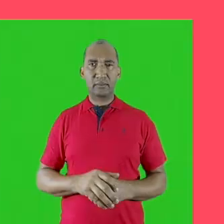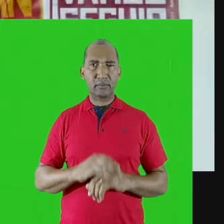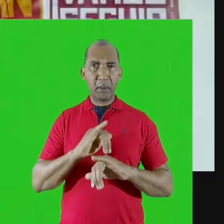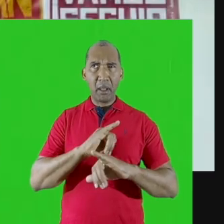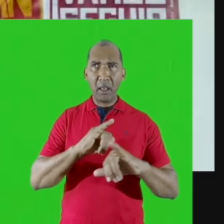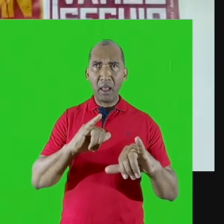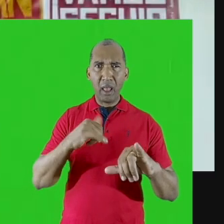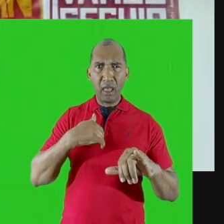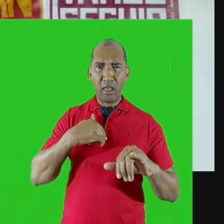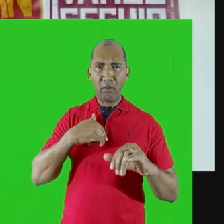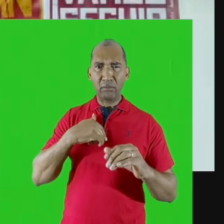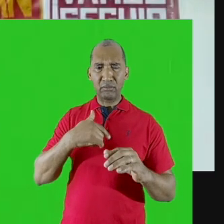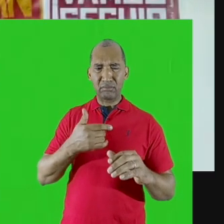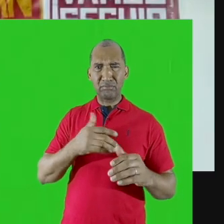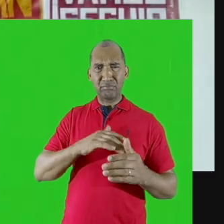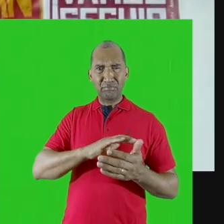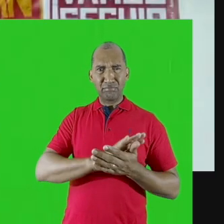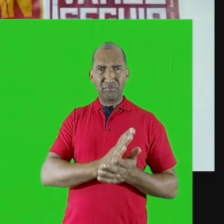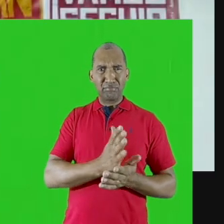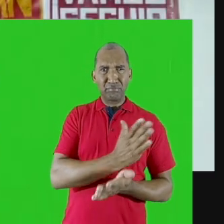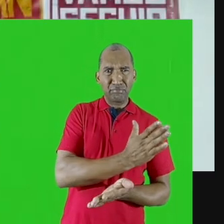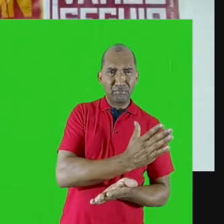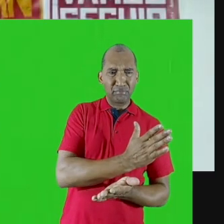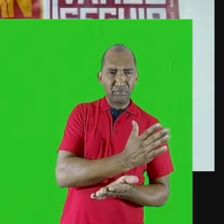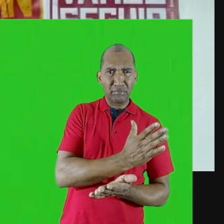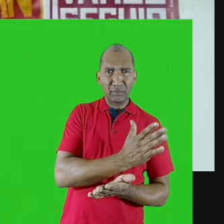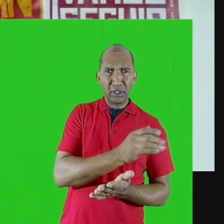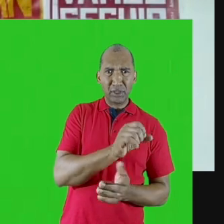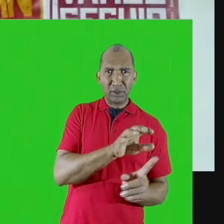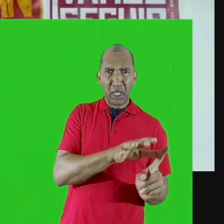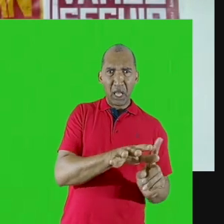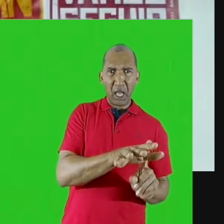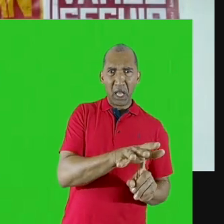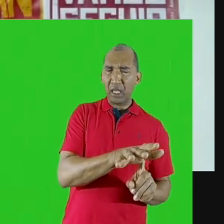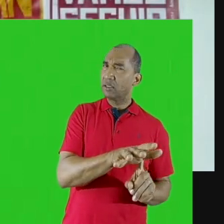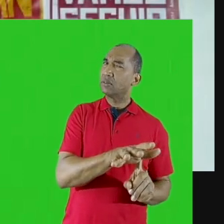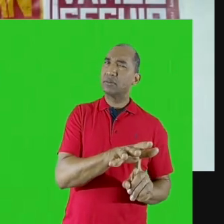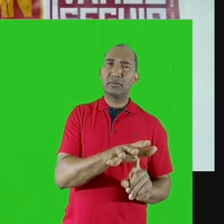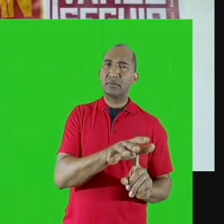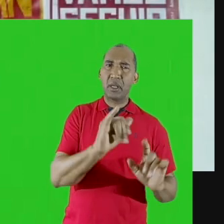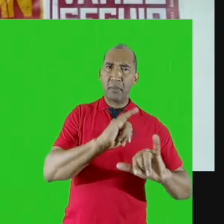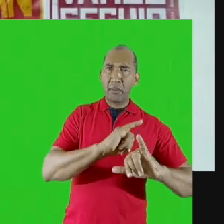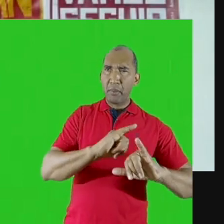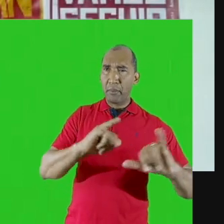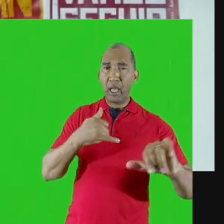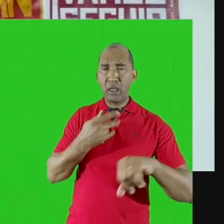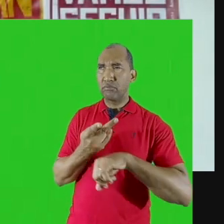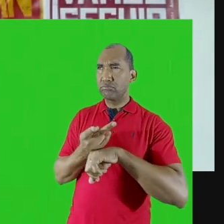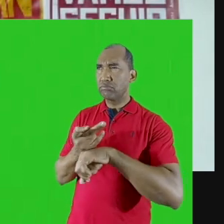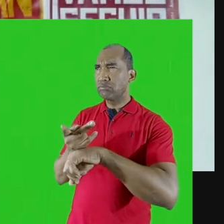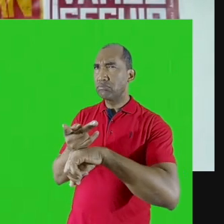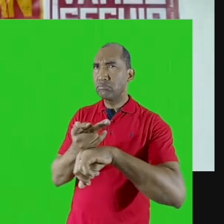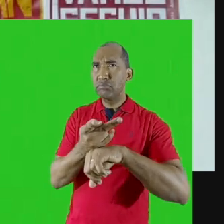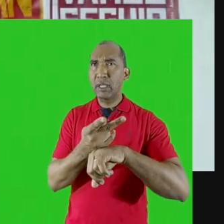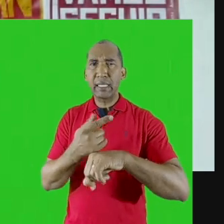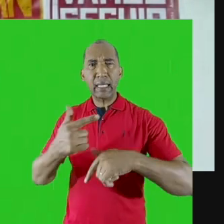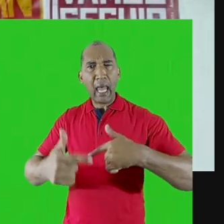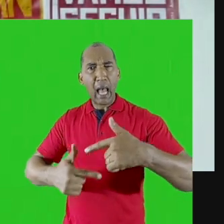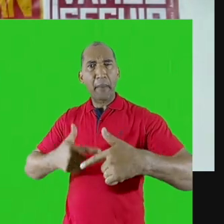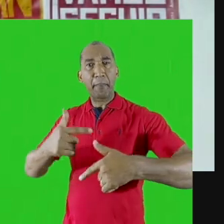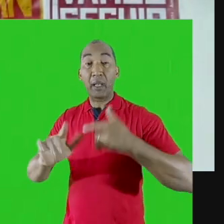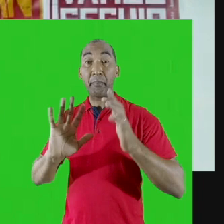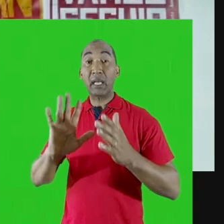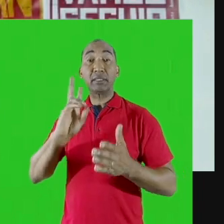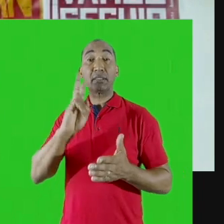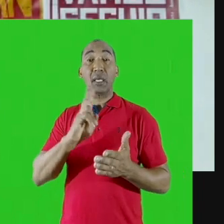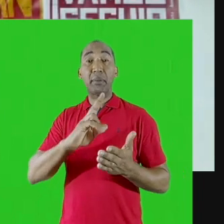Jesus. Não digam que fui rebotalho, que vivi à margem da vida. Digam que